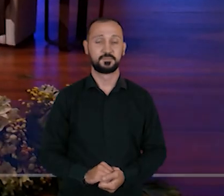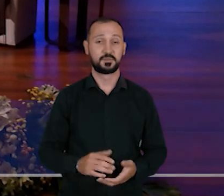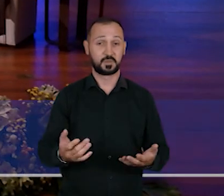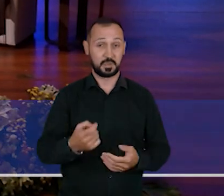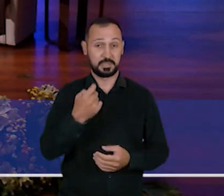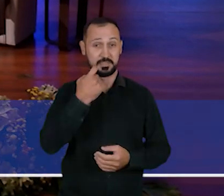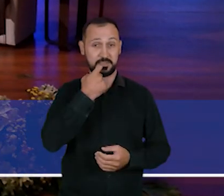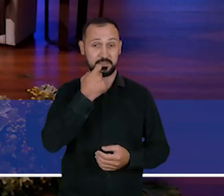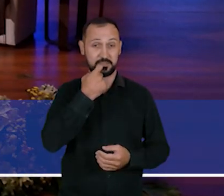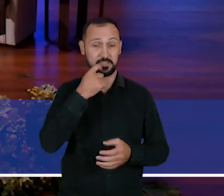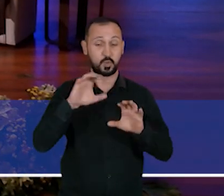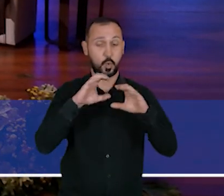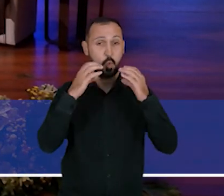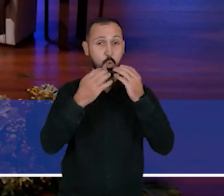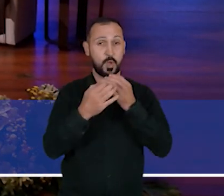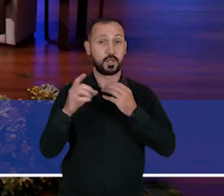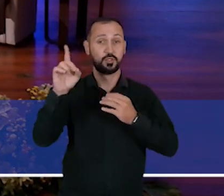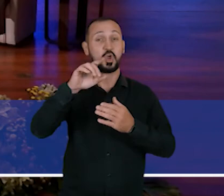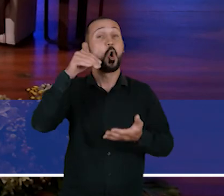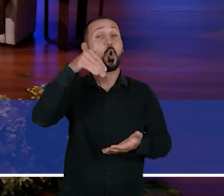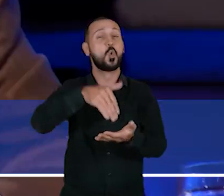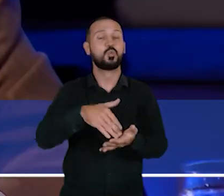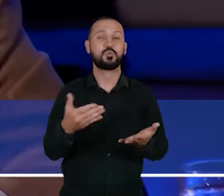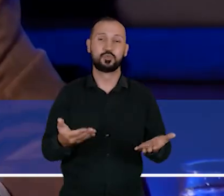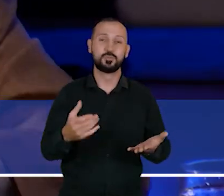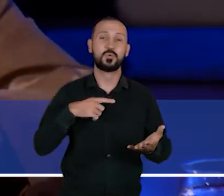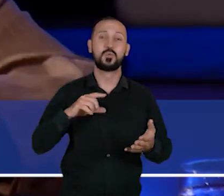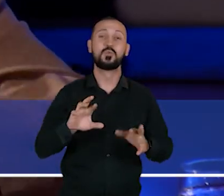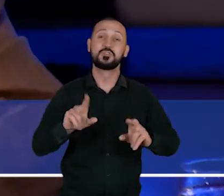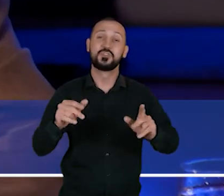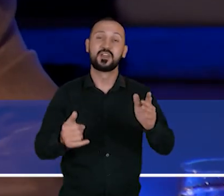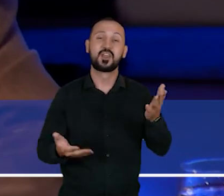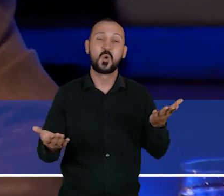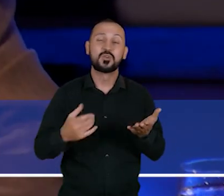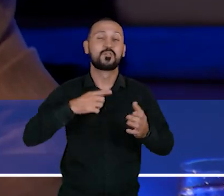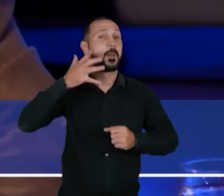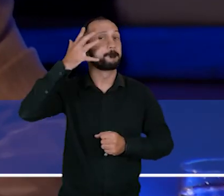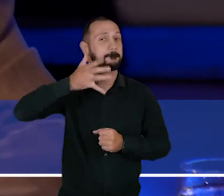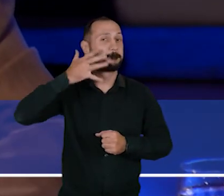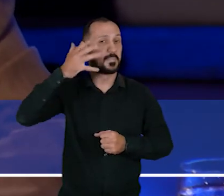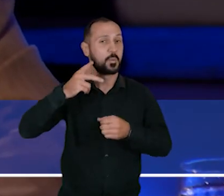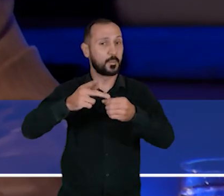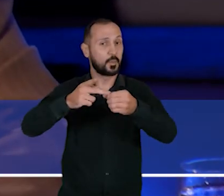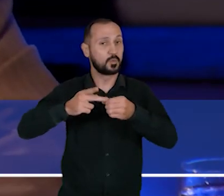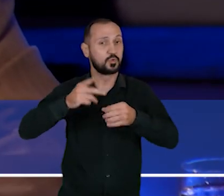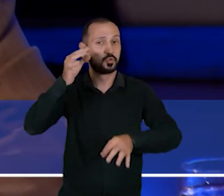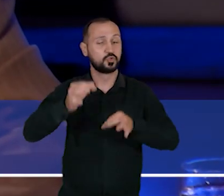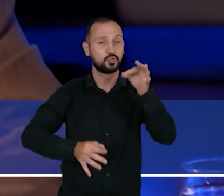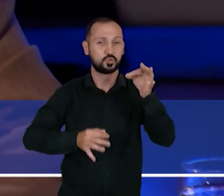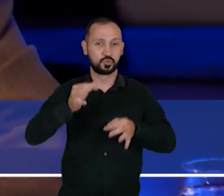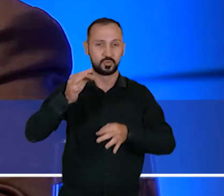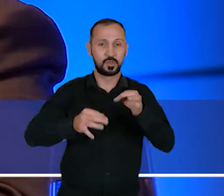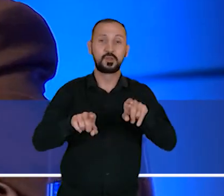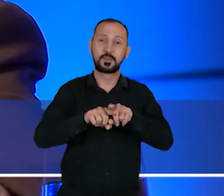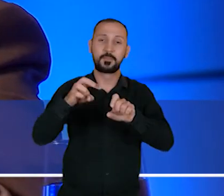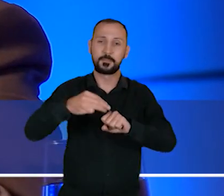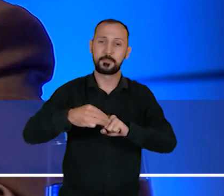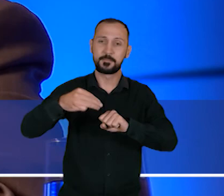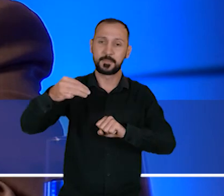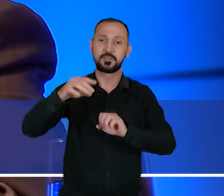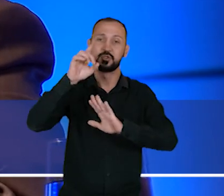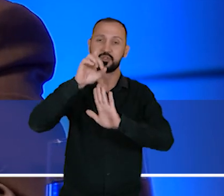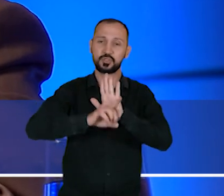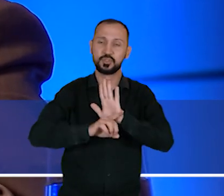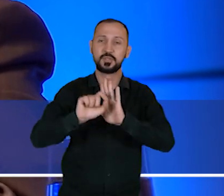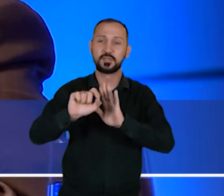E na sexta-feira, último dia de congresso, o destaque foi a palestra com um procurador de justiça e mestre